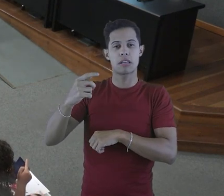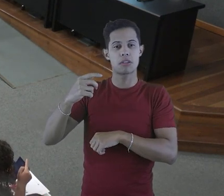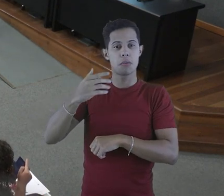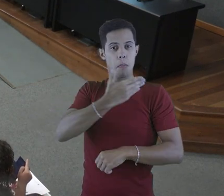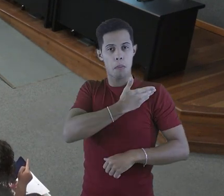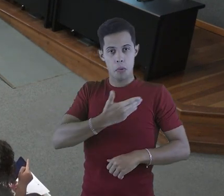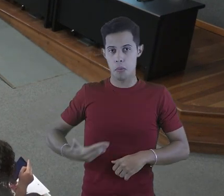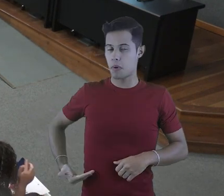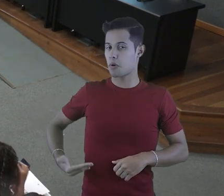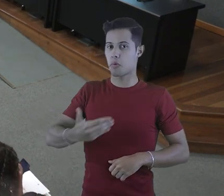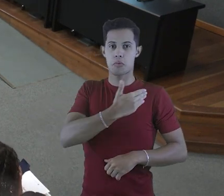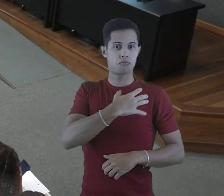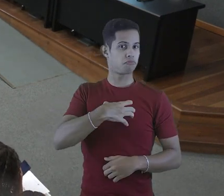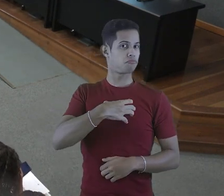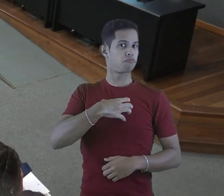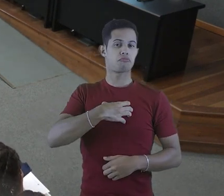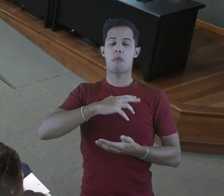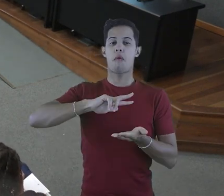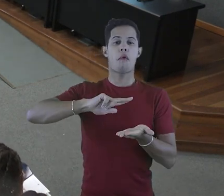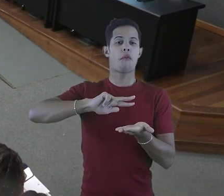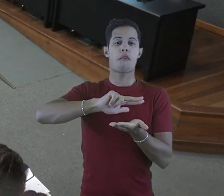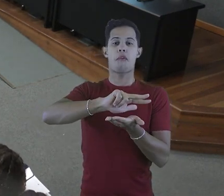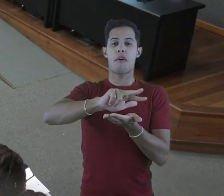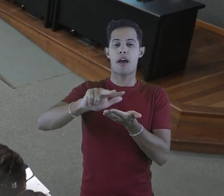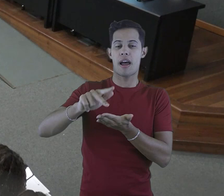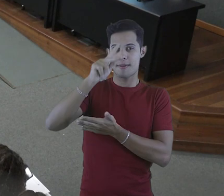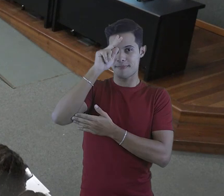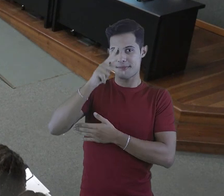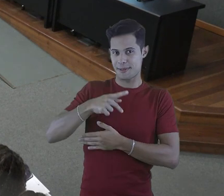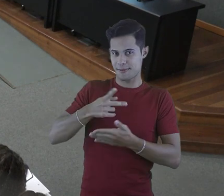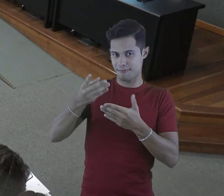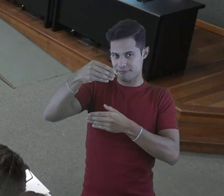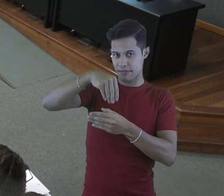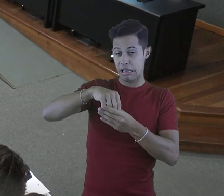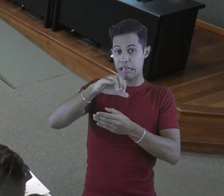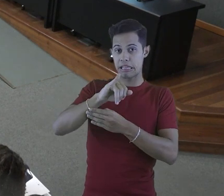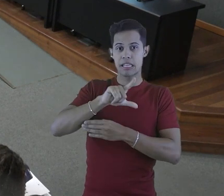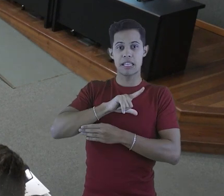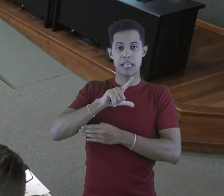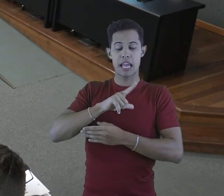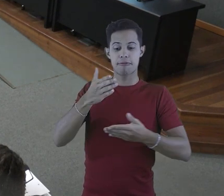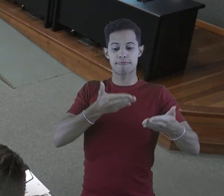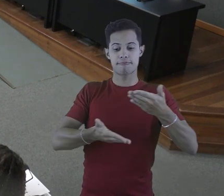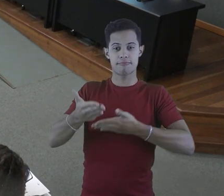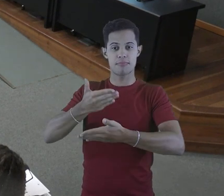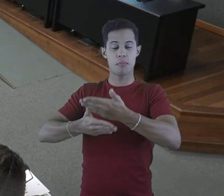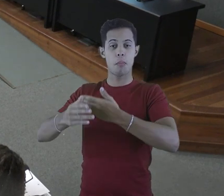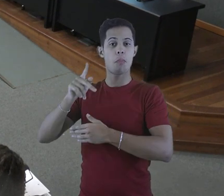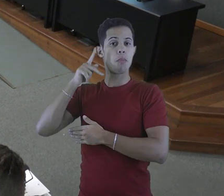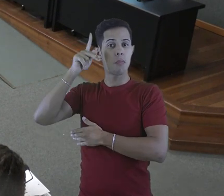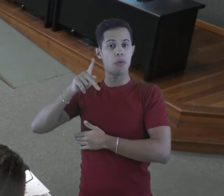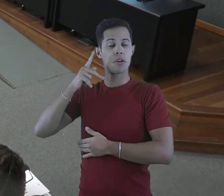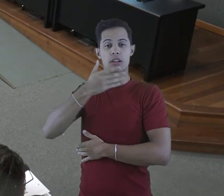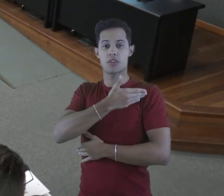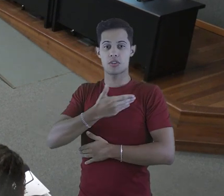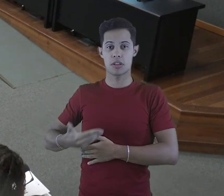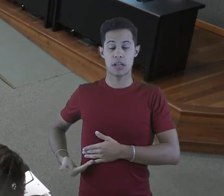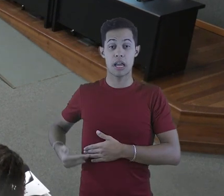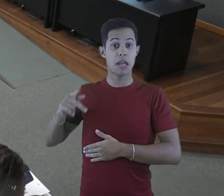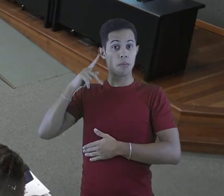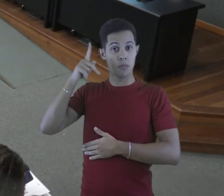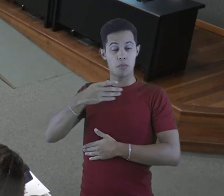interesse público de várias formas do dado pessoal desde que tenha uma política pública envolvida